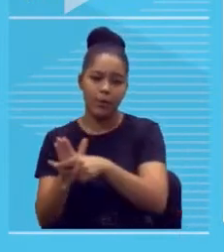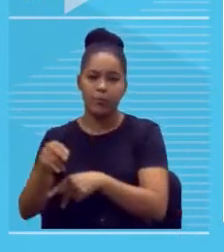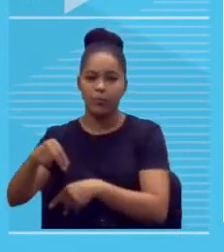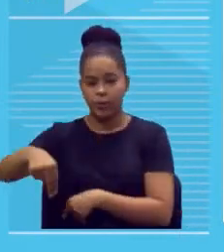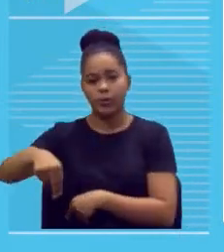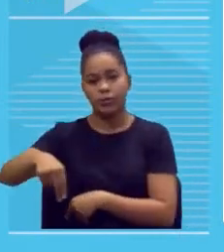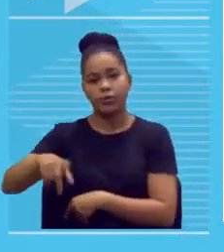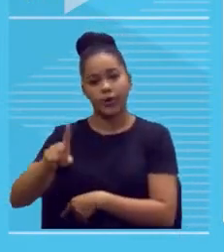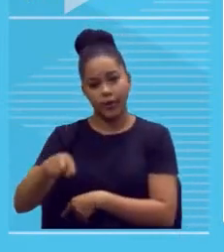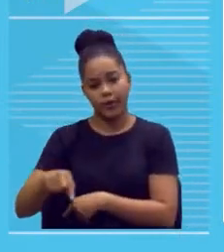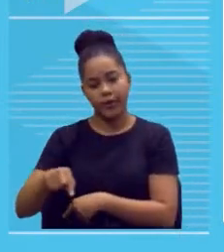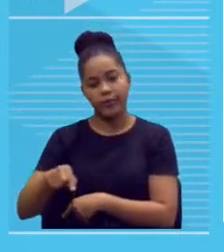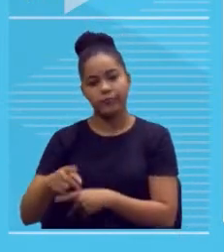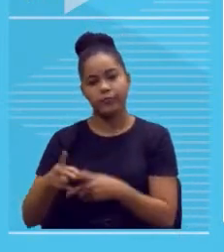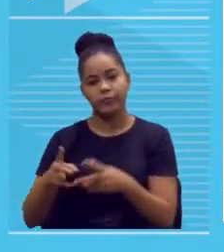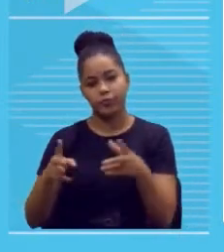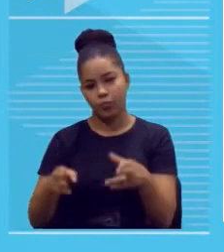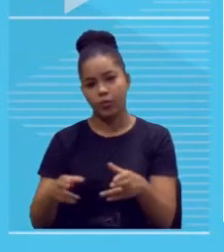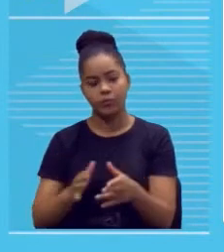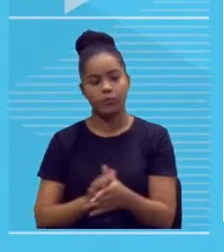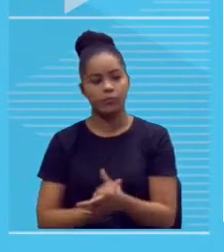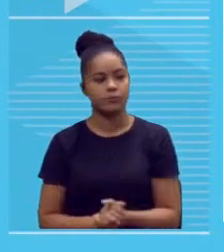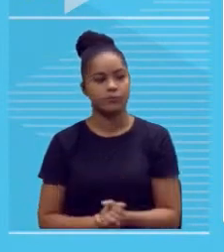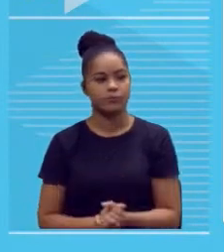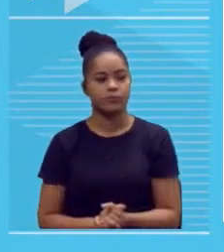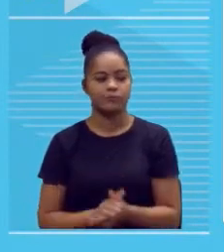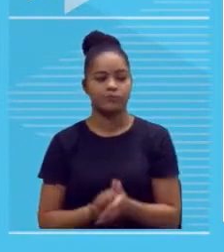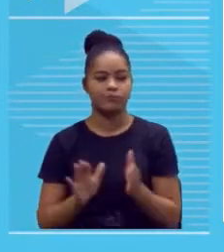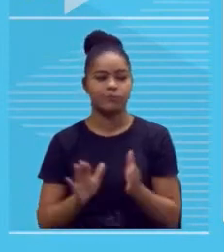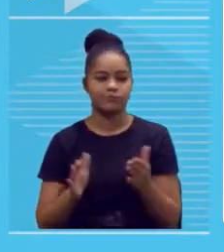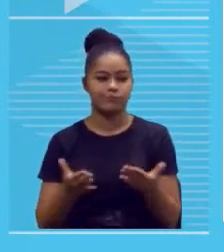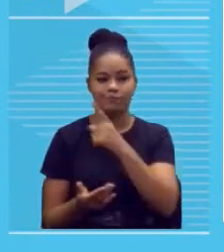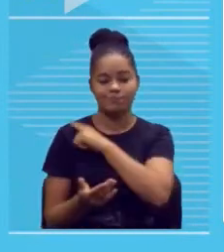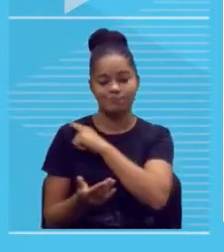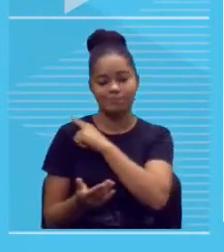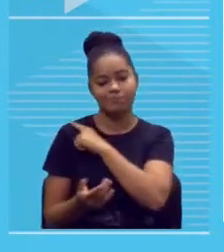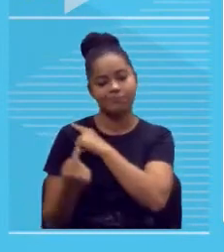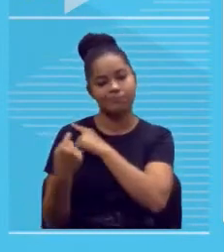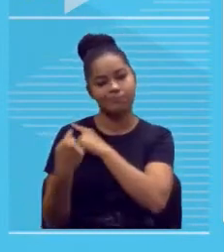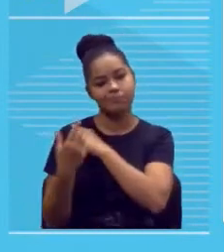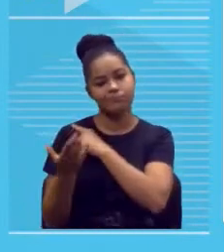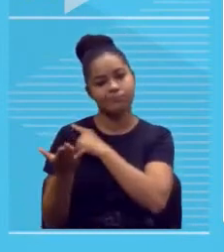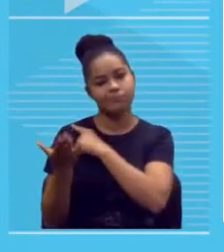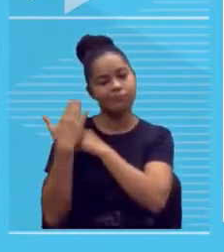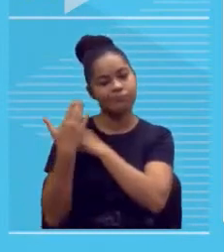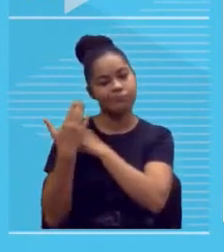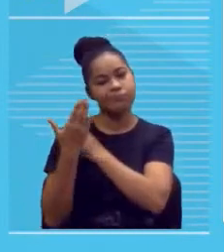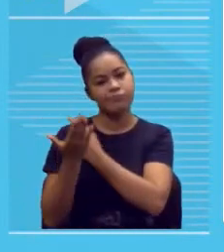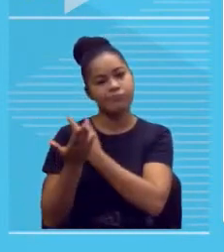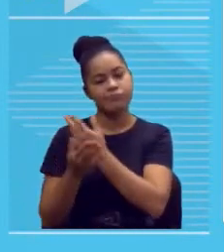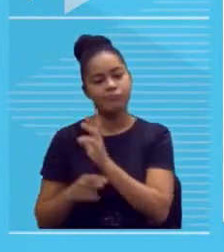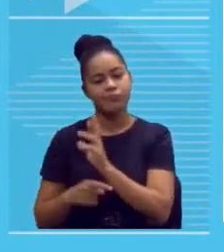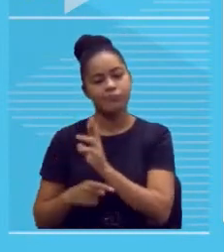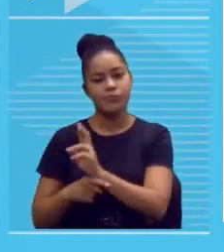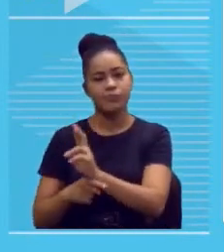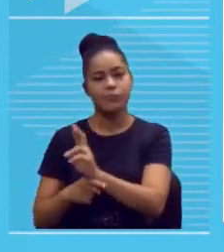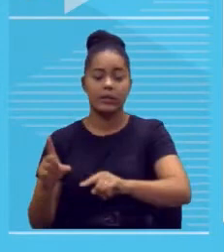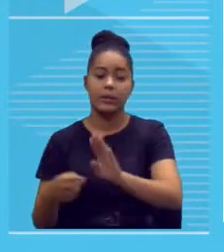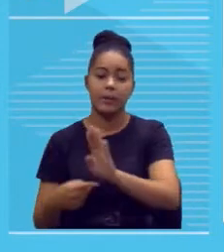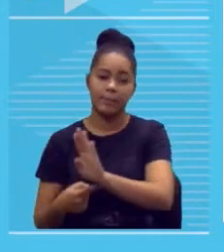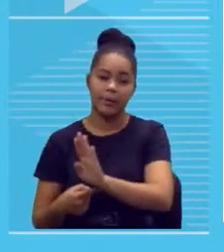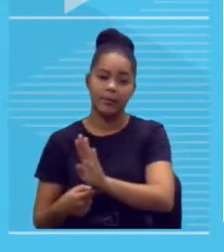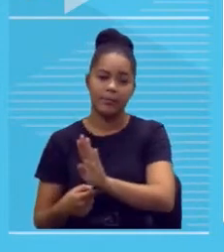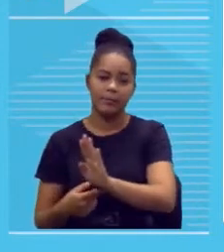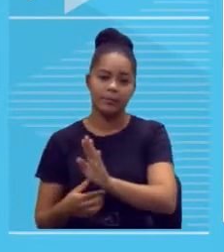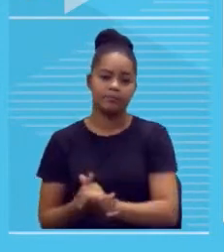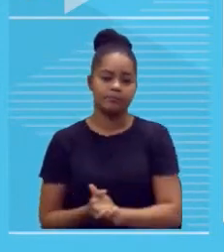na primeira série do ensino médio, você representava pela letrinha B. Então, professor, o N é 2, o M é